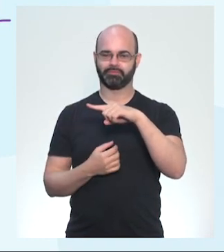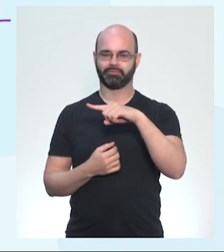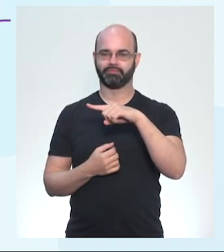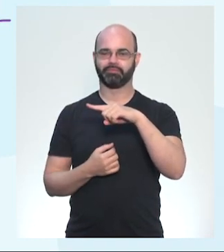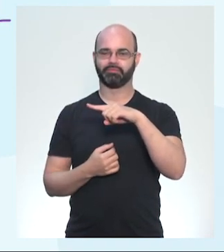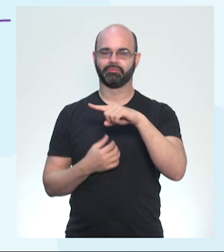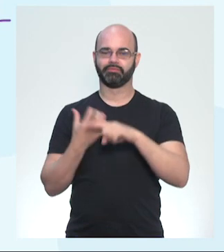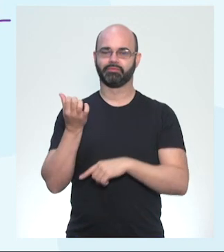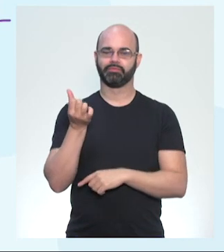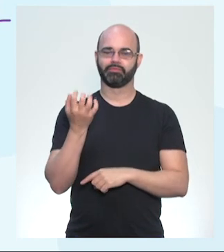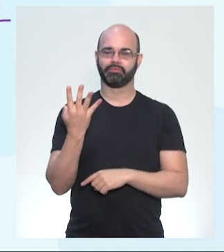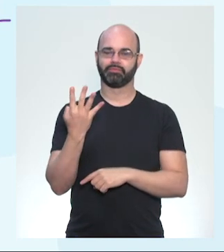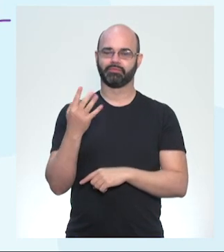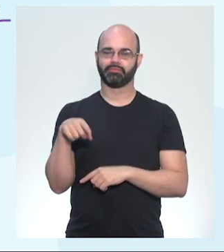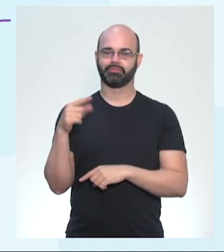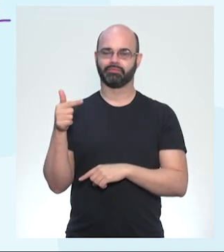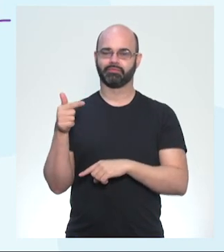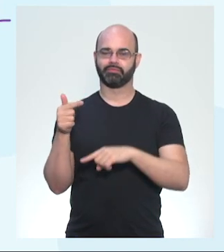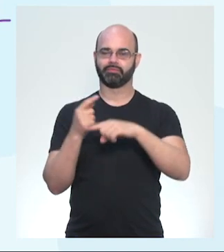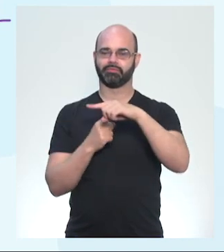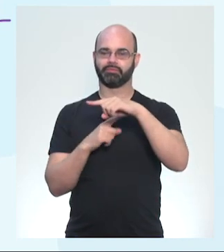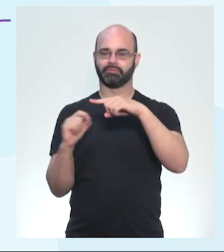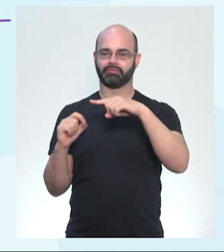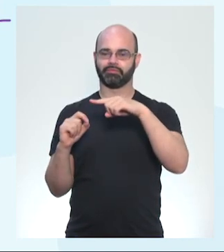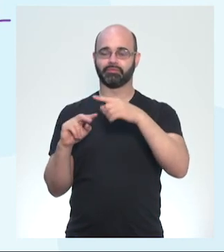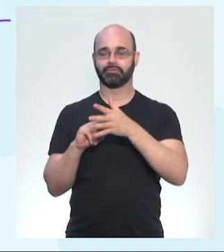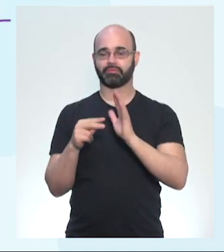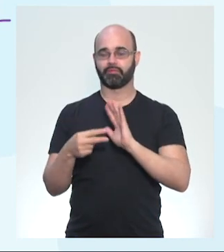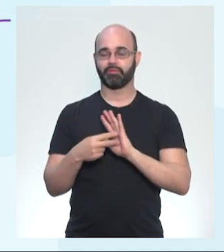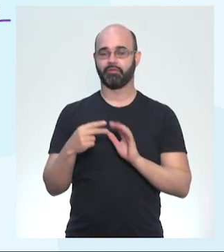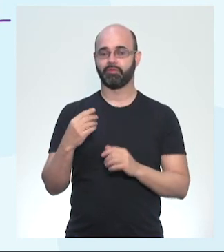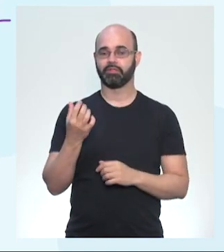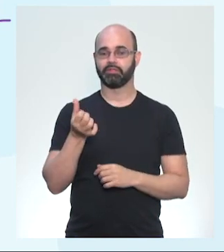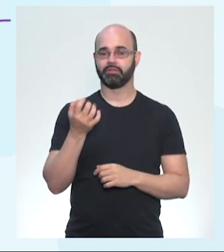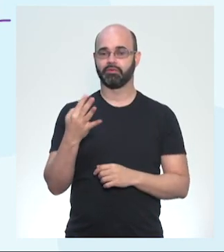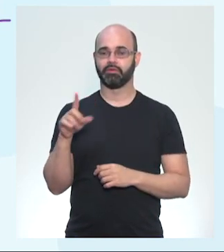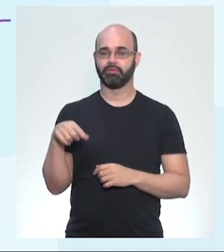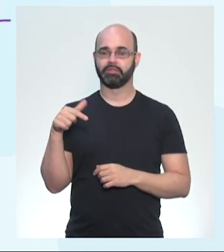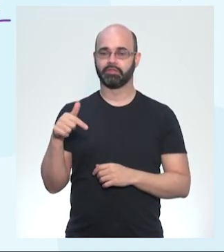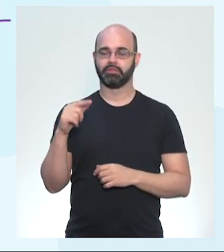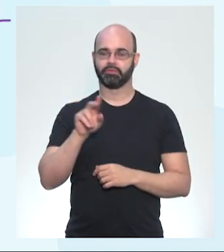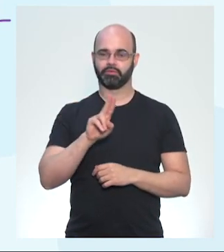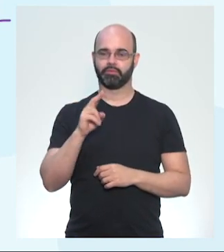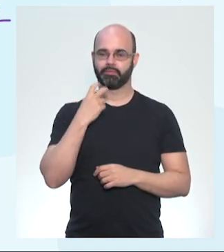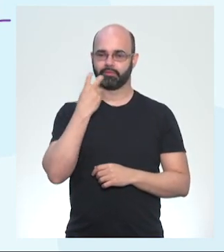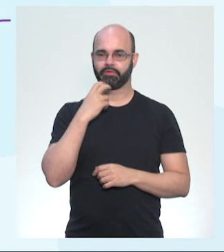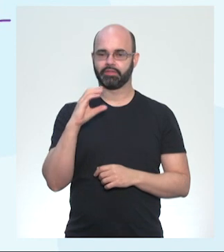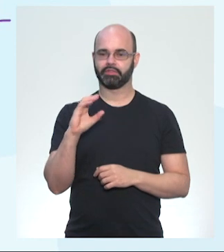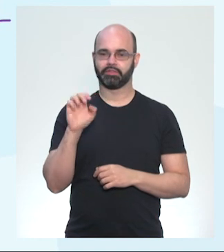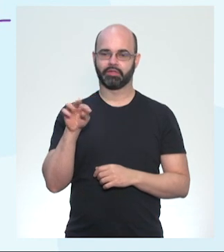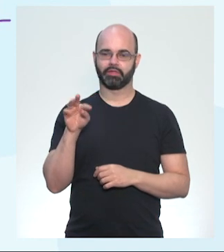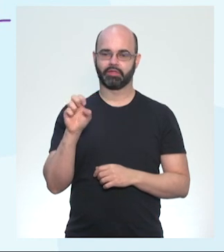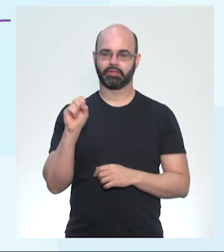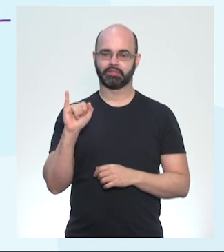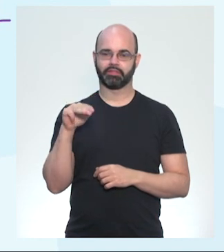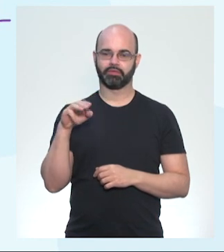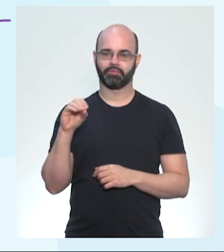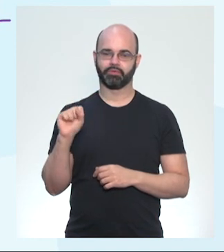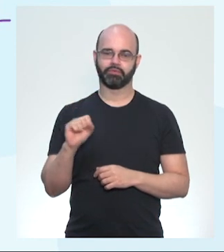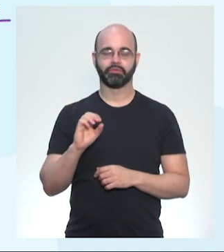64,7 centésimos, né? Ou, né, se a gente quiser transformar isso aqui, ó,